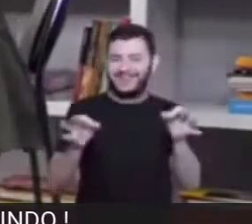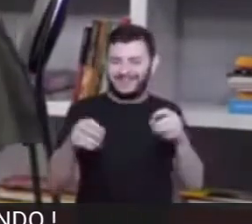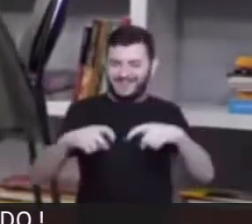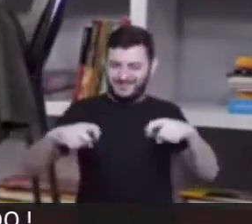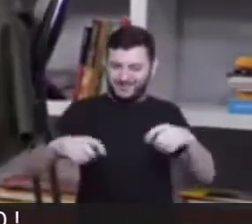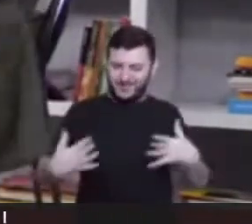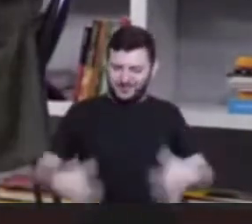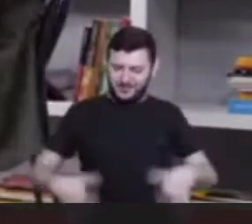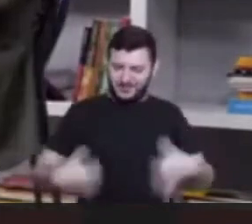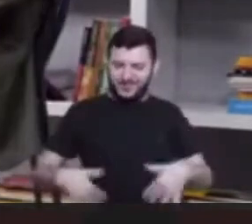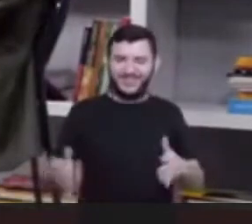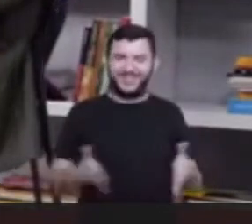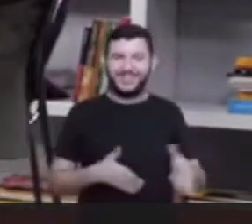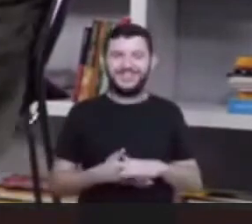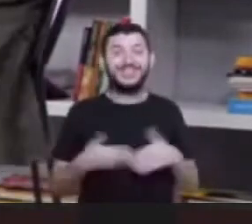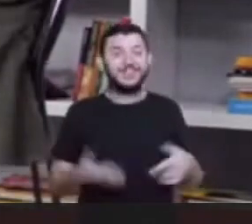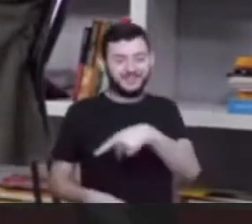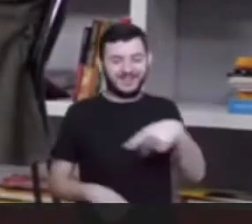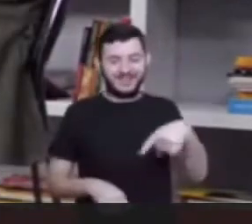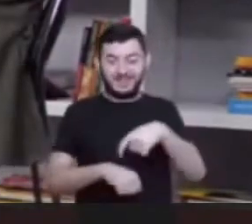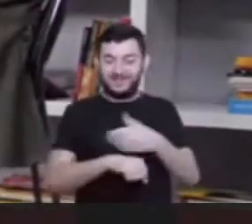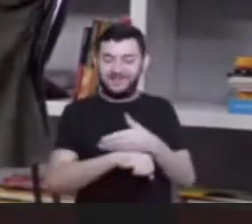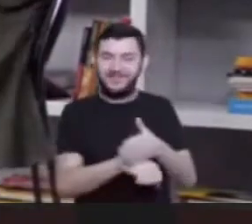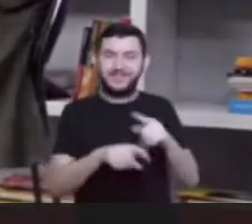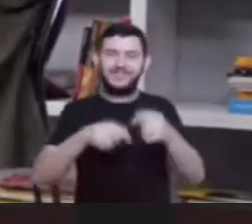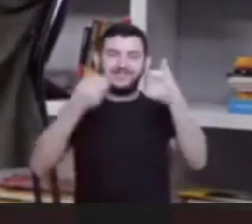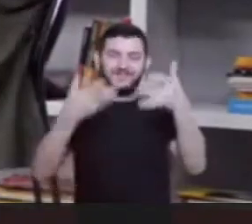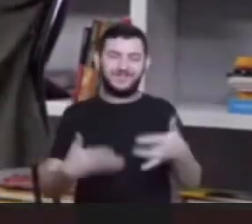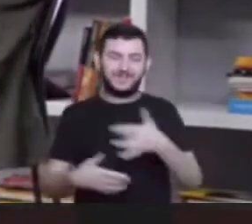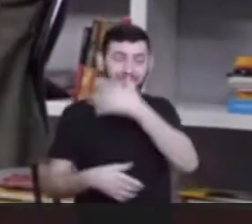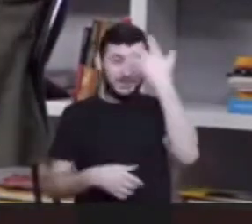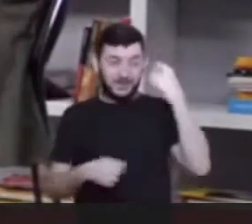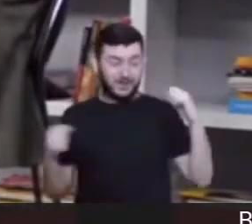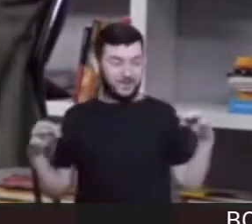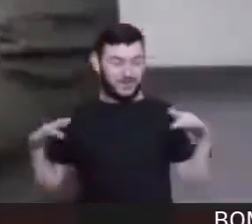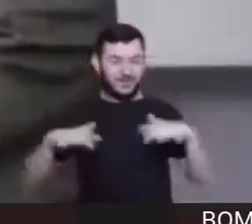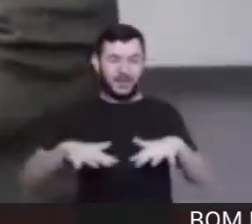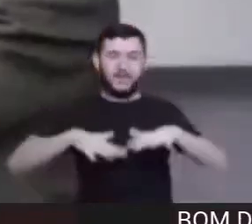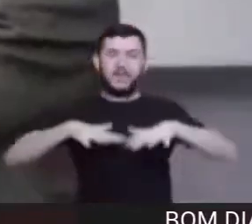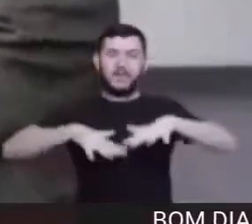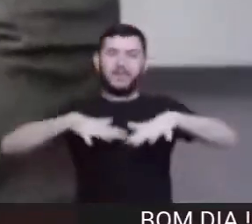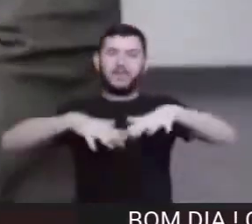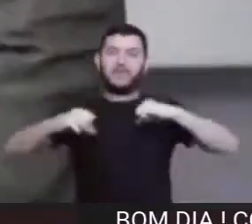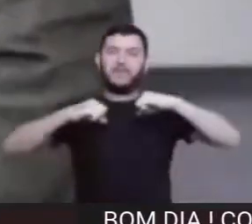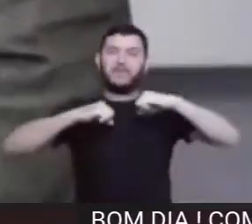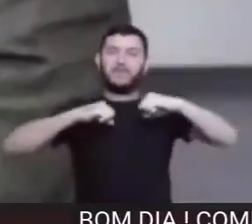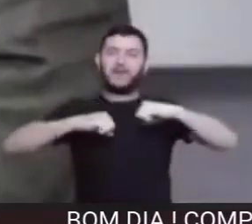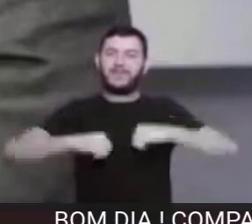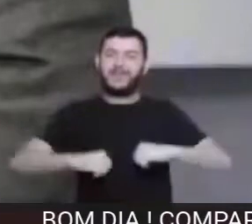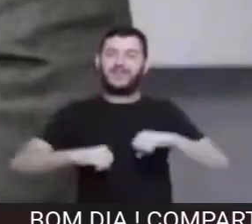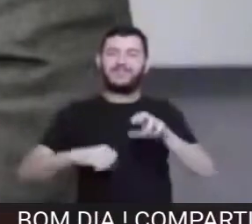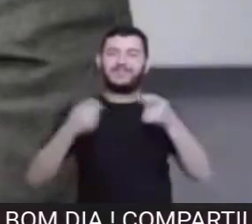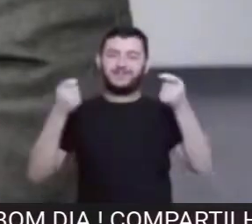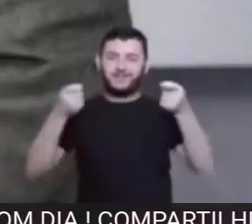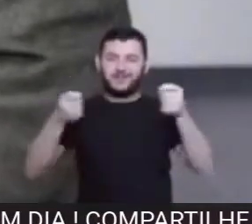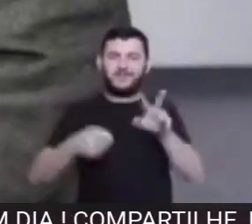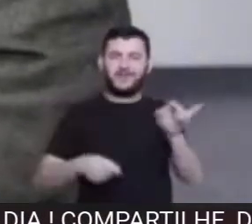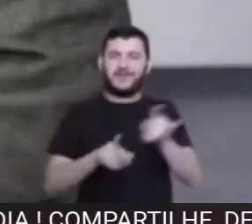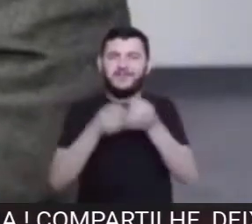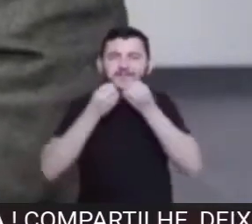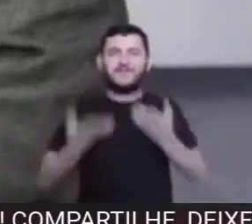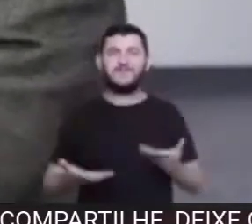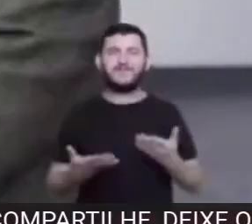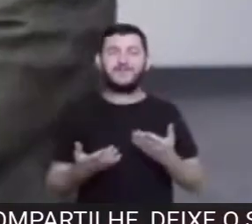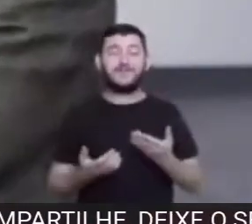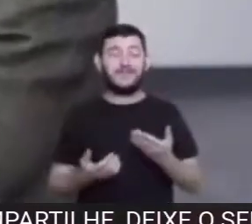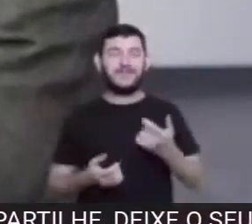falo em nome de muitas pessoas que estarão nesses protestos, que sempre será bom imaginar, pensar que o senhor estará presente